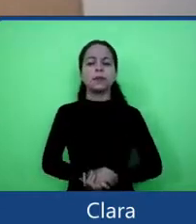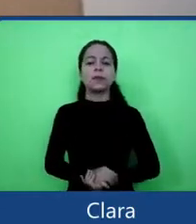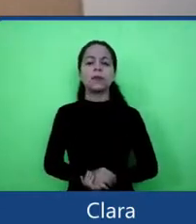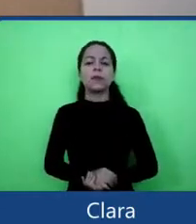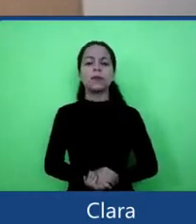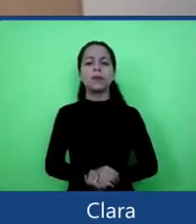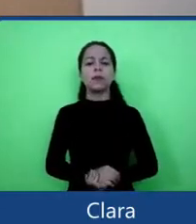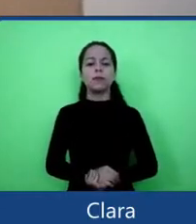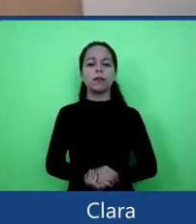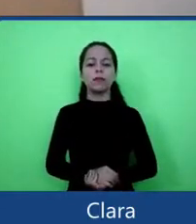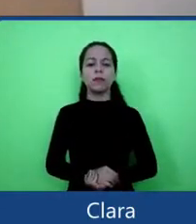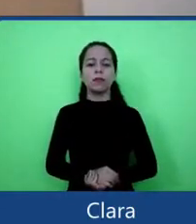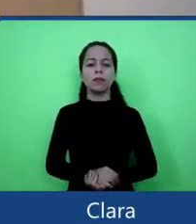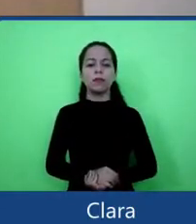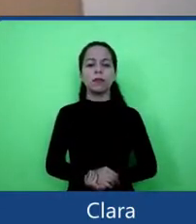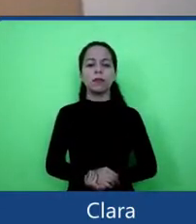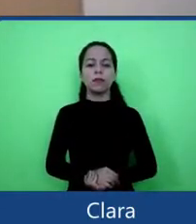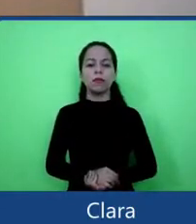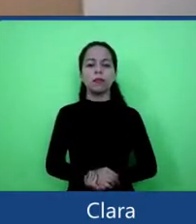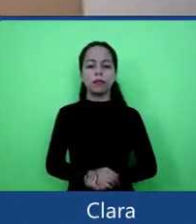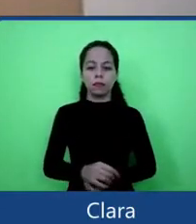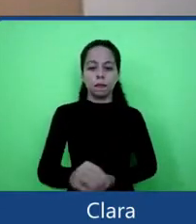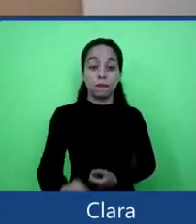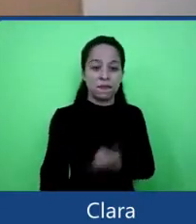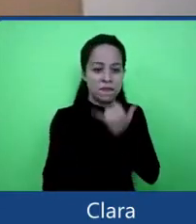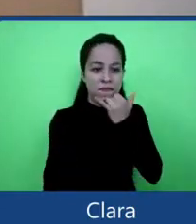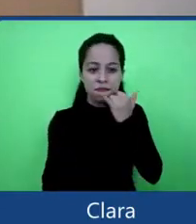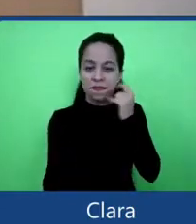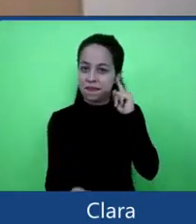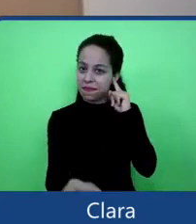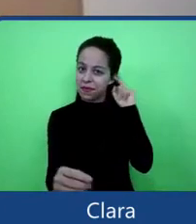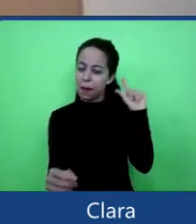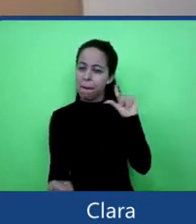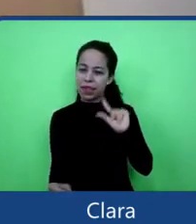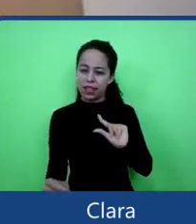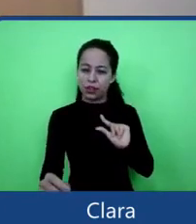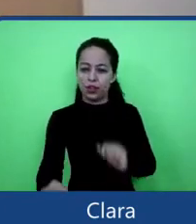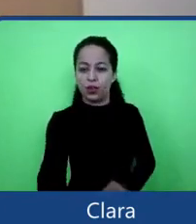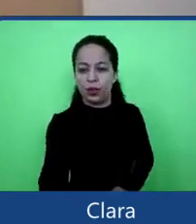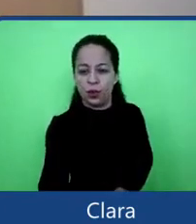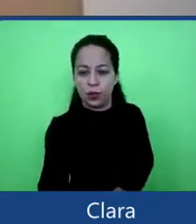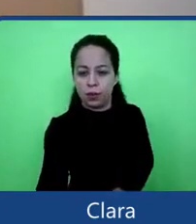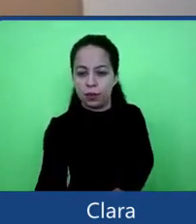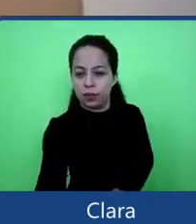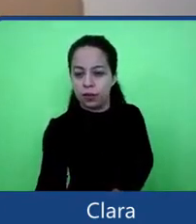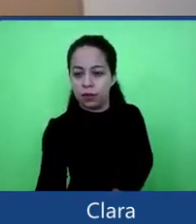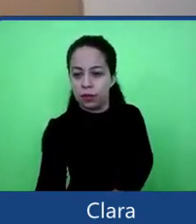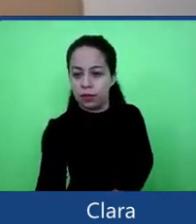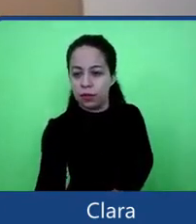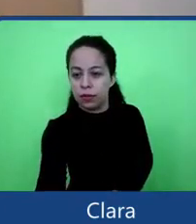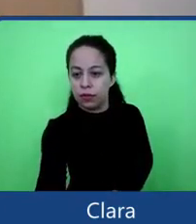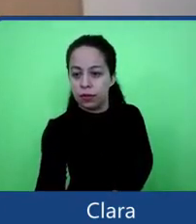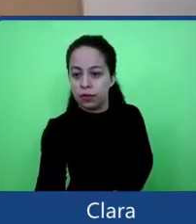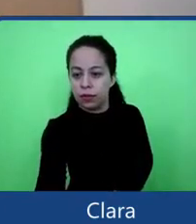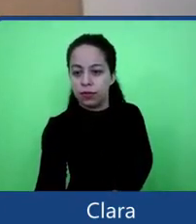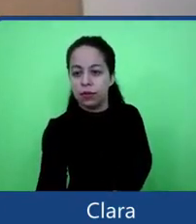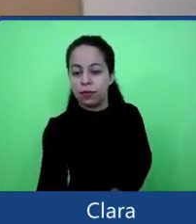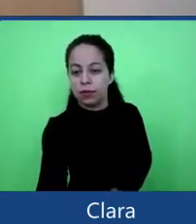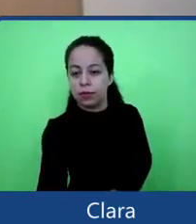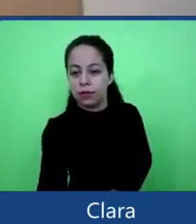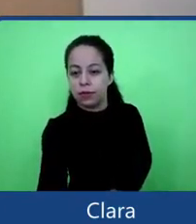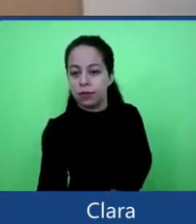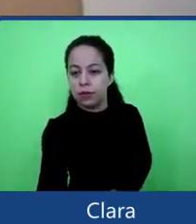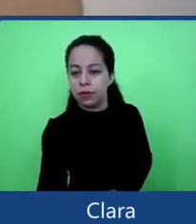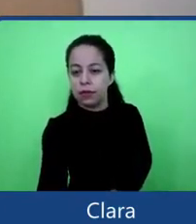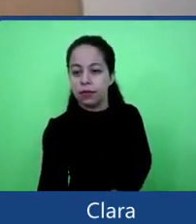das mudanças climáticas, algumas perguntas sobre o Acordo de Paris, algumas perguntas sobre o negacionismo científico com relação às mudanças climáticas e algumas